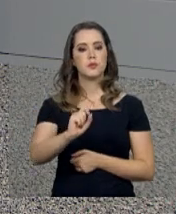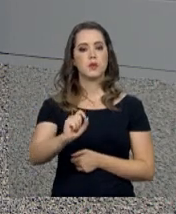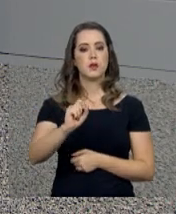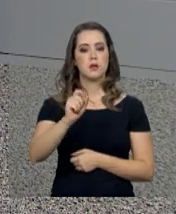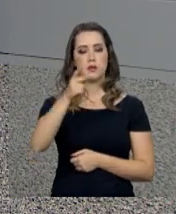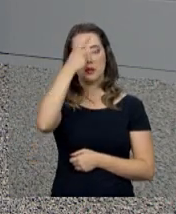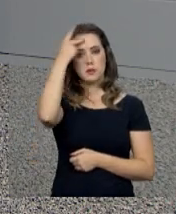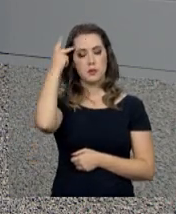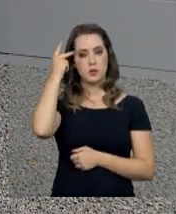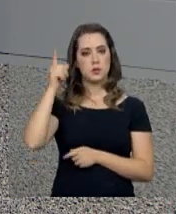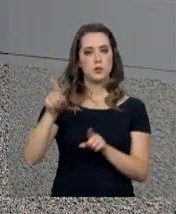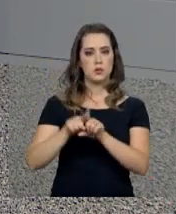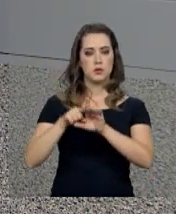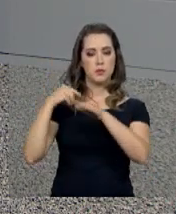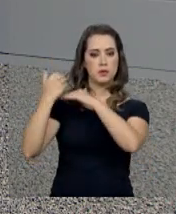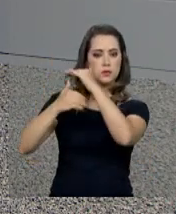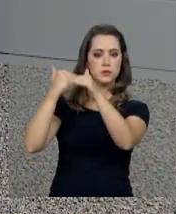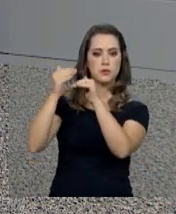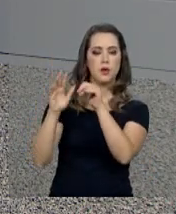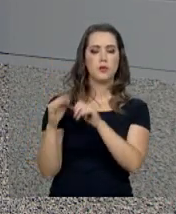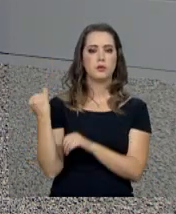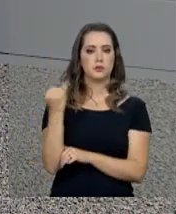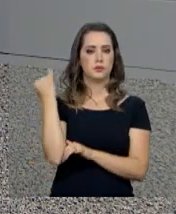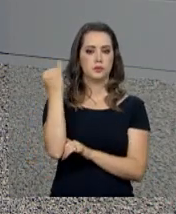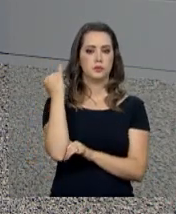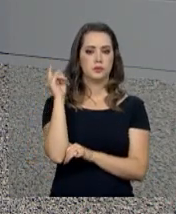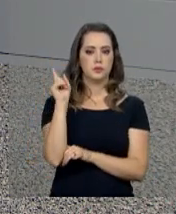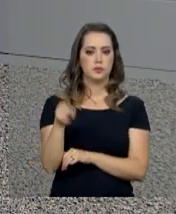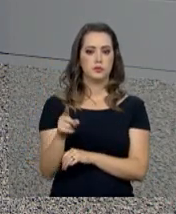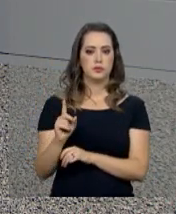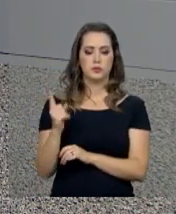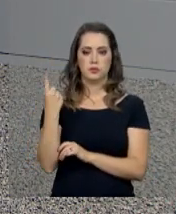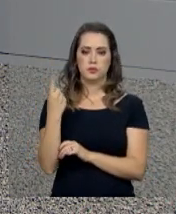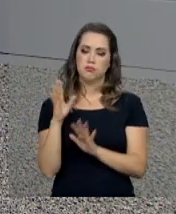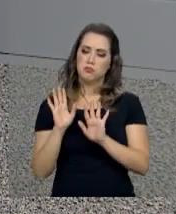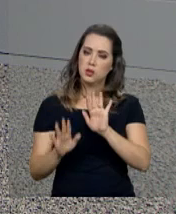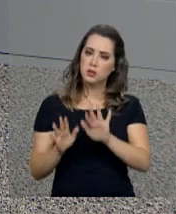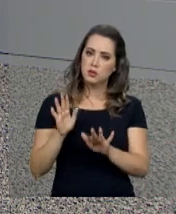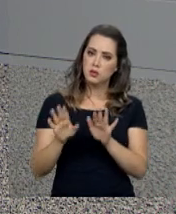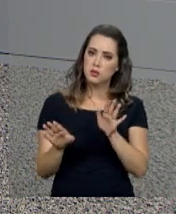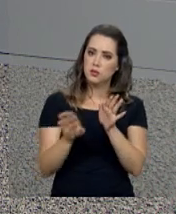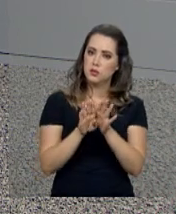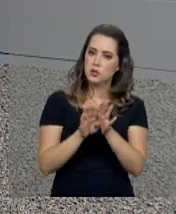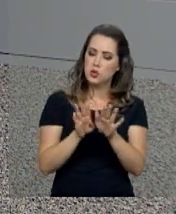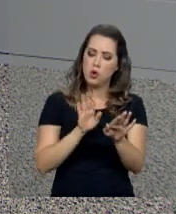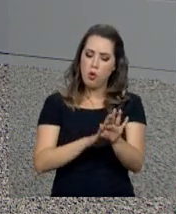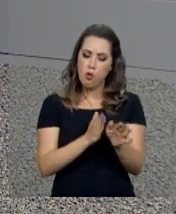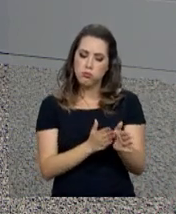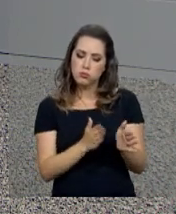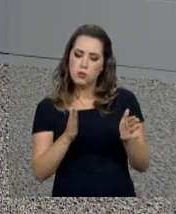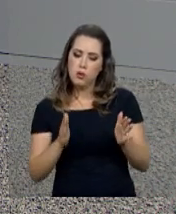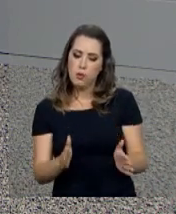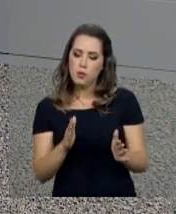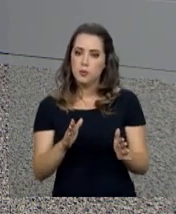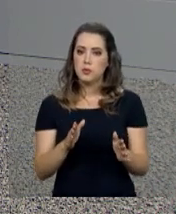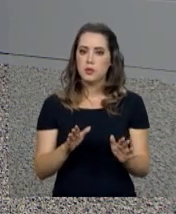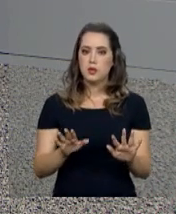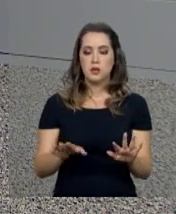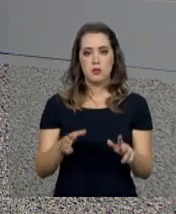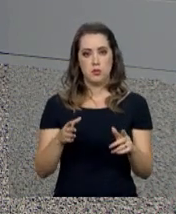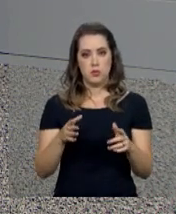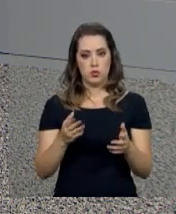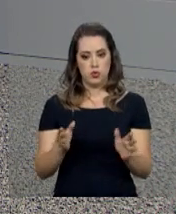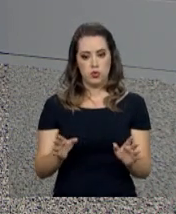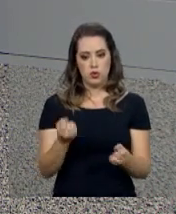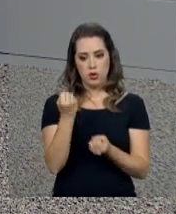também desenvolver um conceito que de uma certa forma chegou um certo momento que a produção social de riquezas